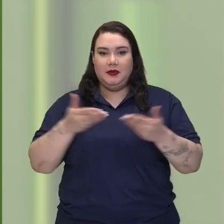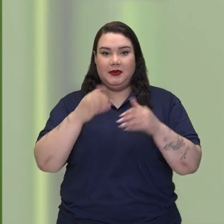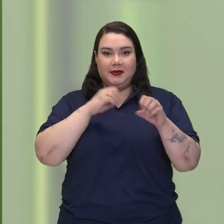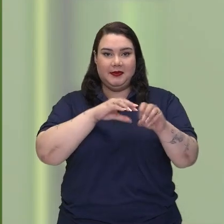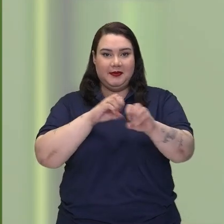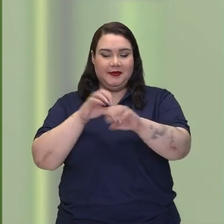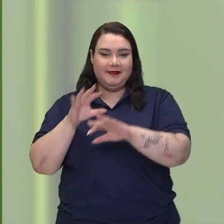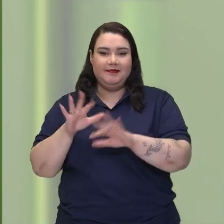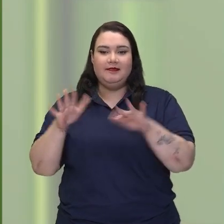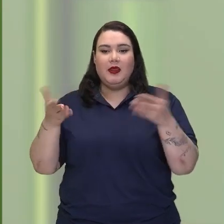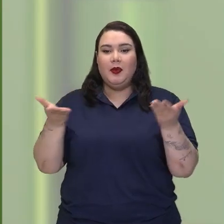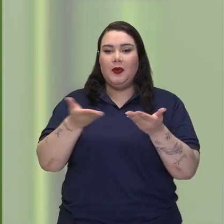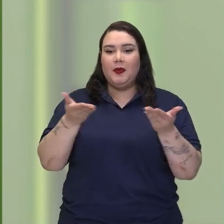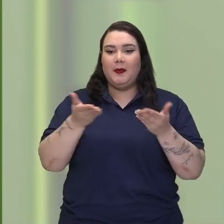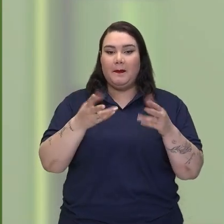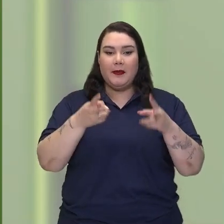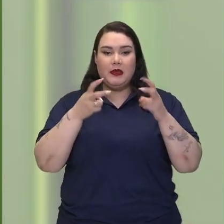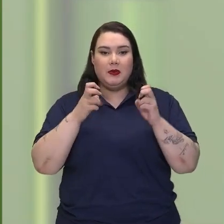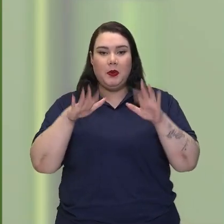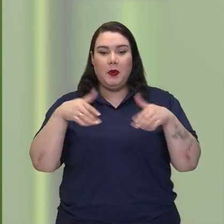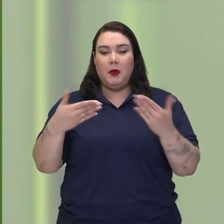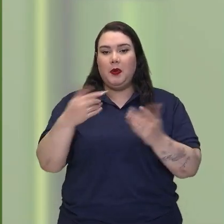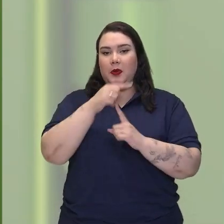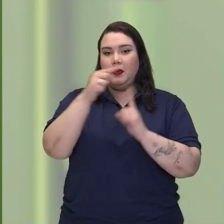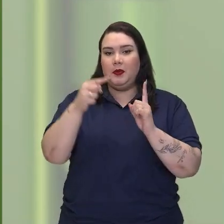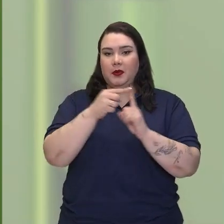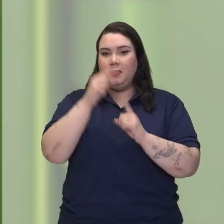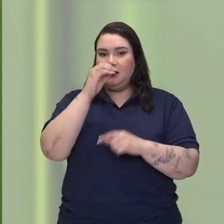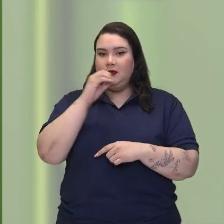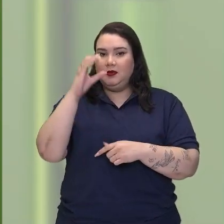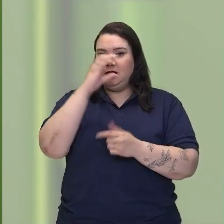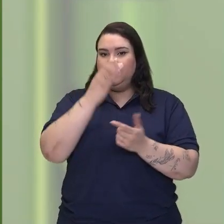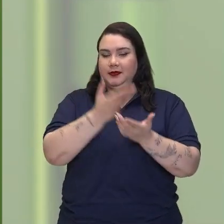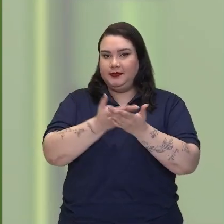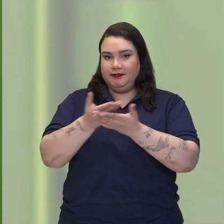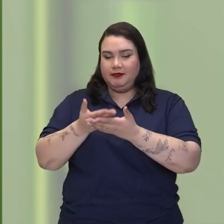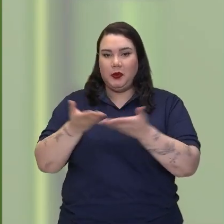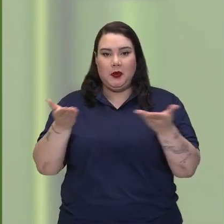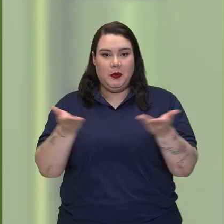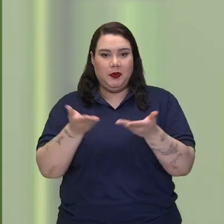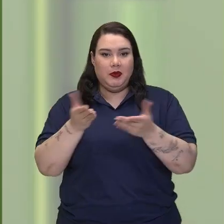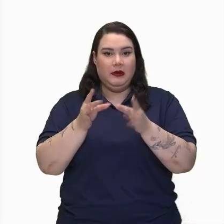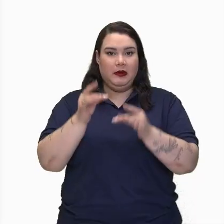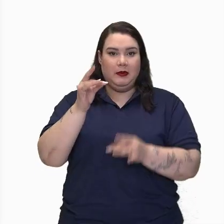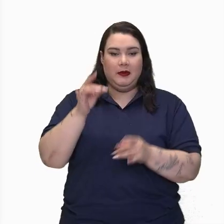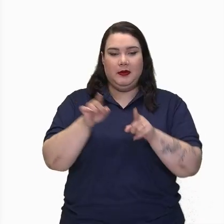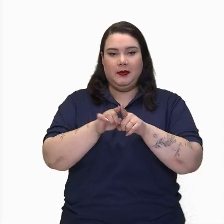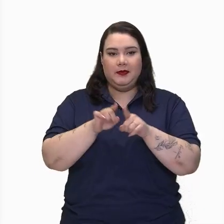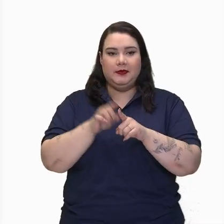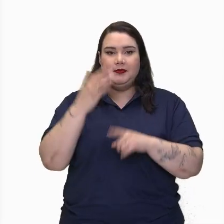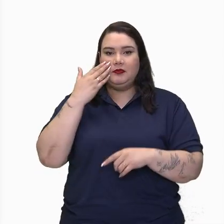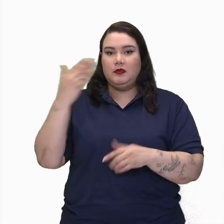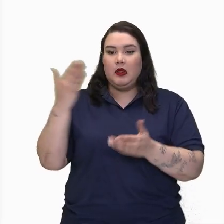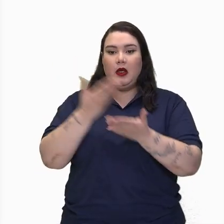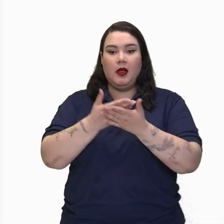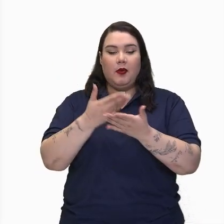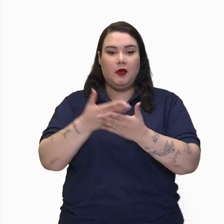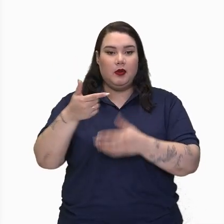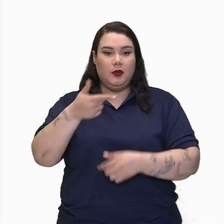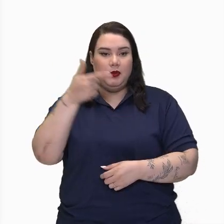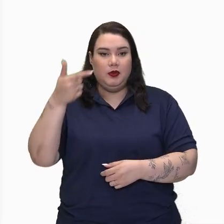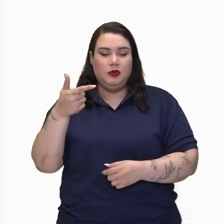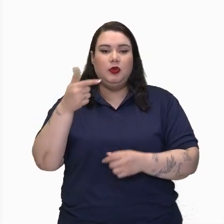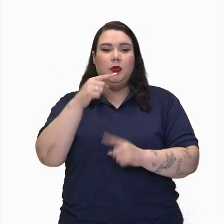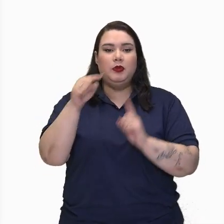e agora vamos observar qual é o objeto de conhecimento e o detalhamento da aula 2. Objeto de